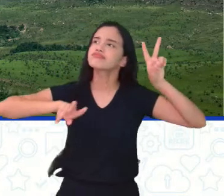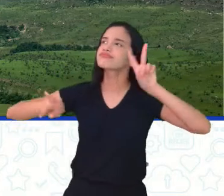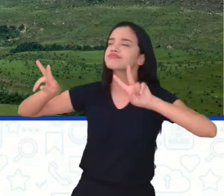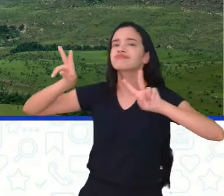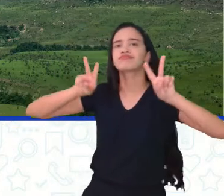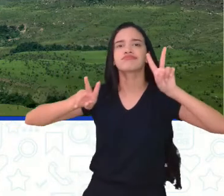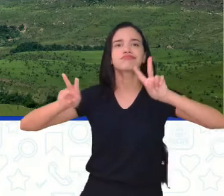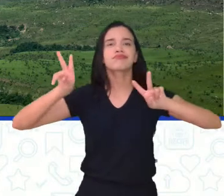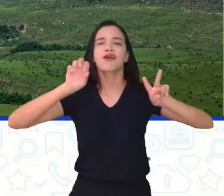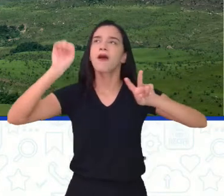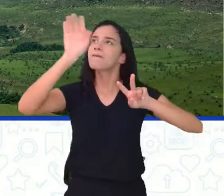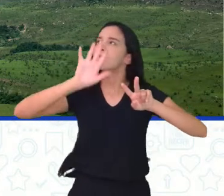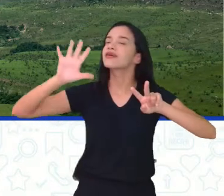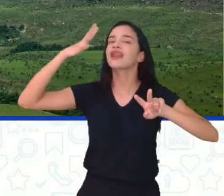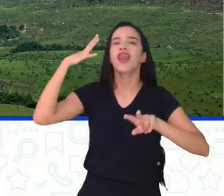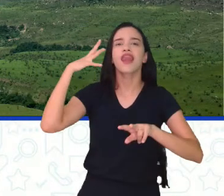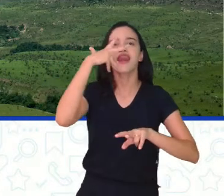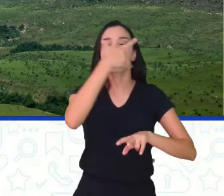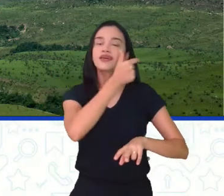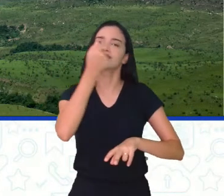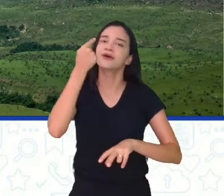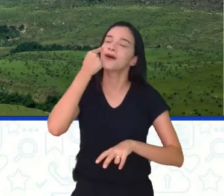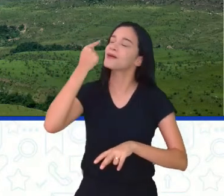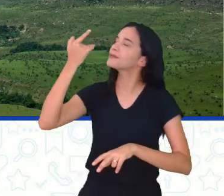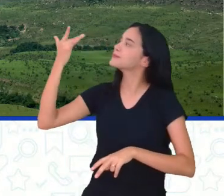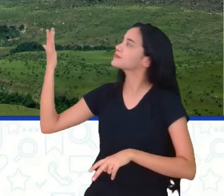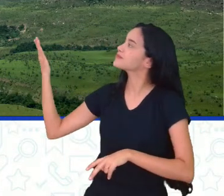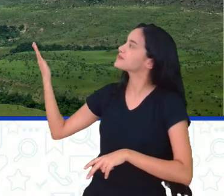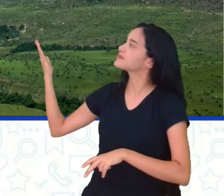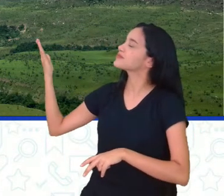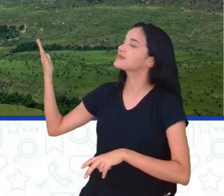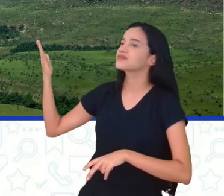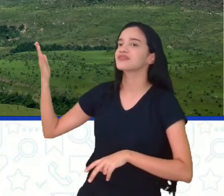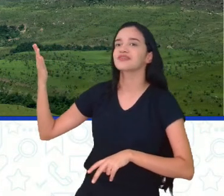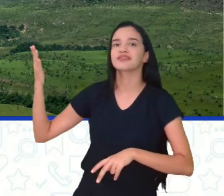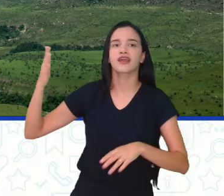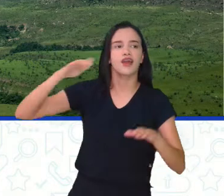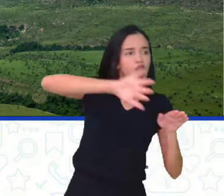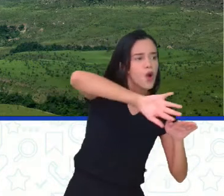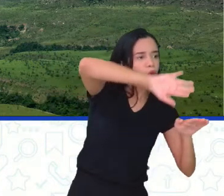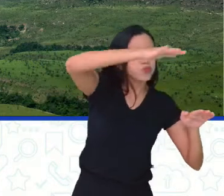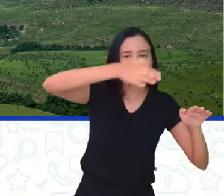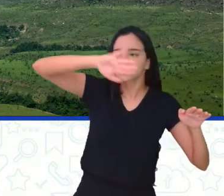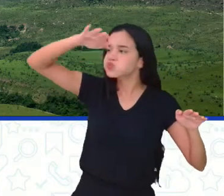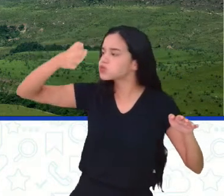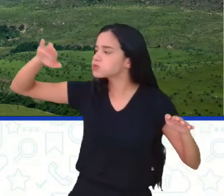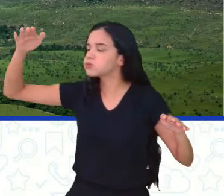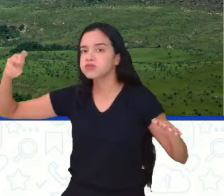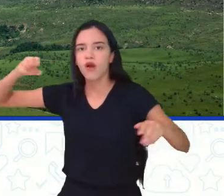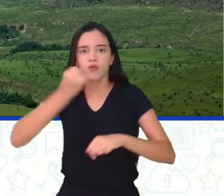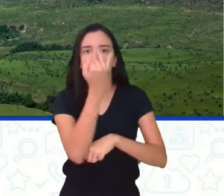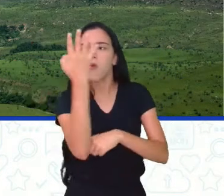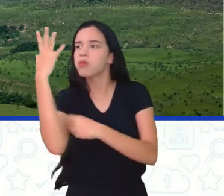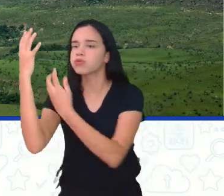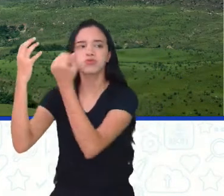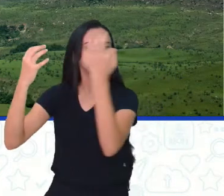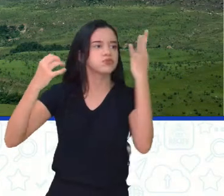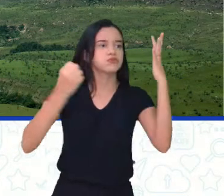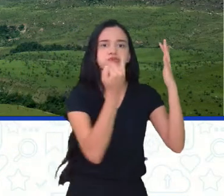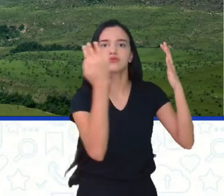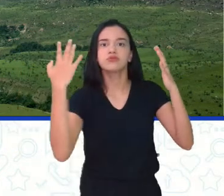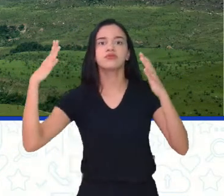bastante linda, né? Olha só as colinas, as serras, e o rapaz